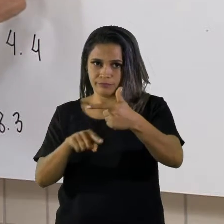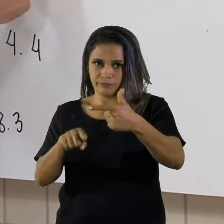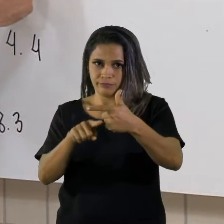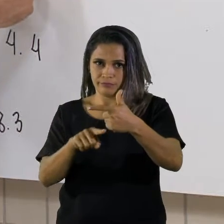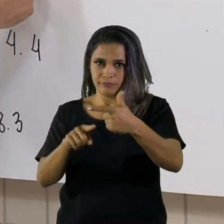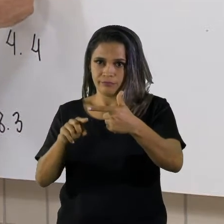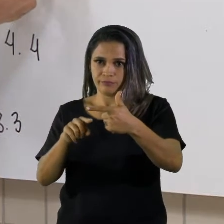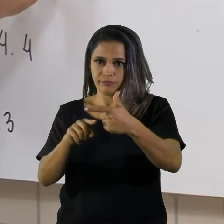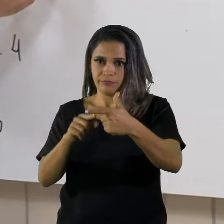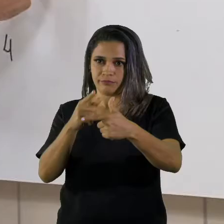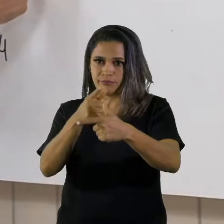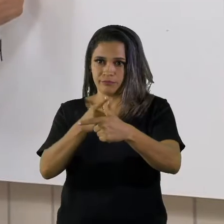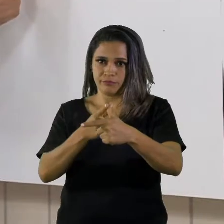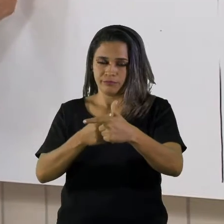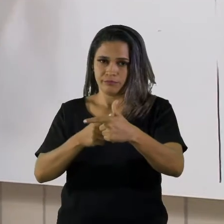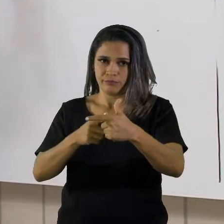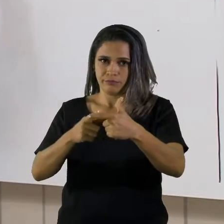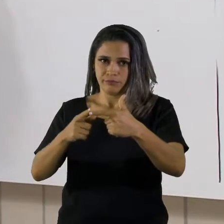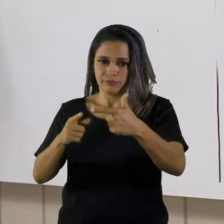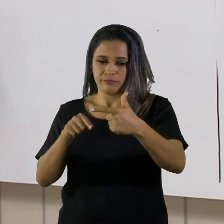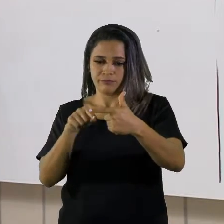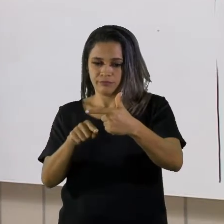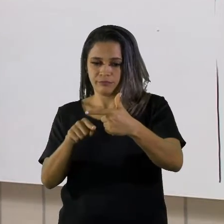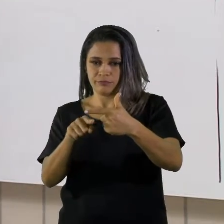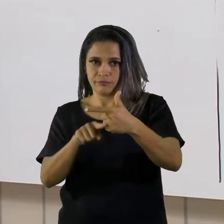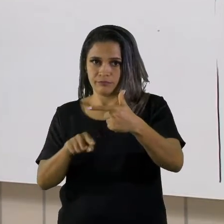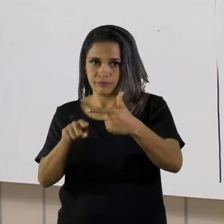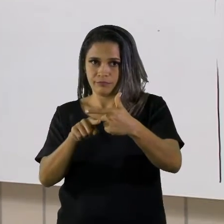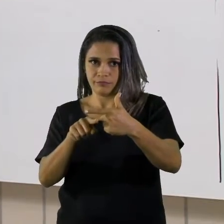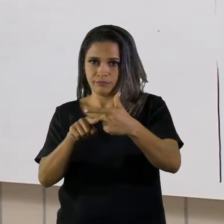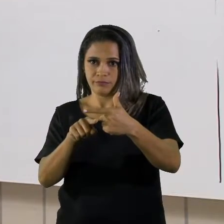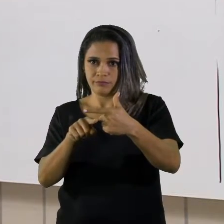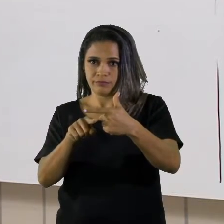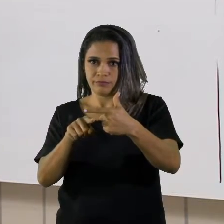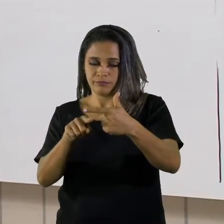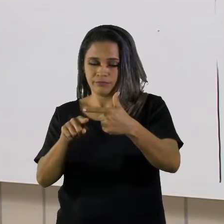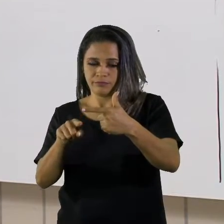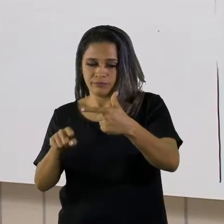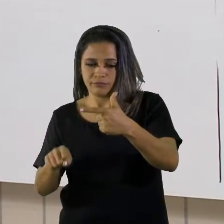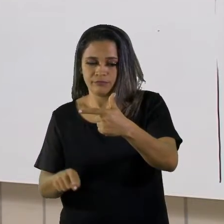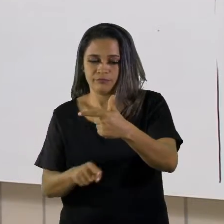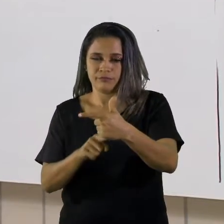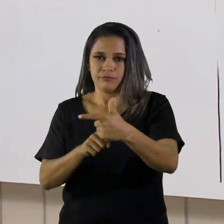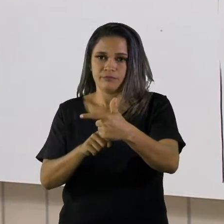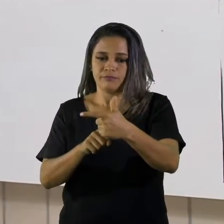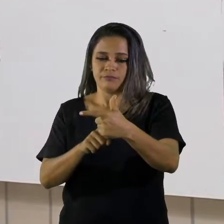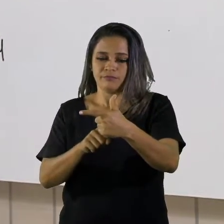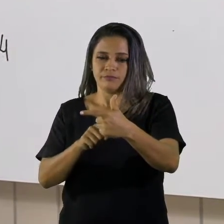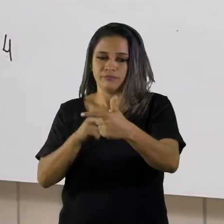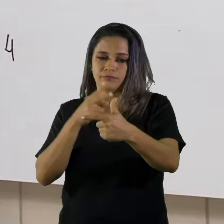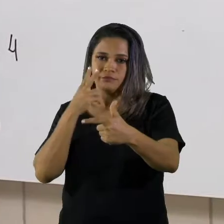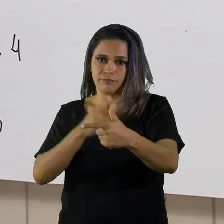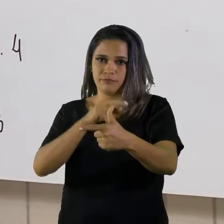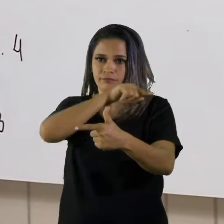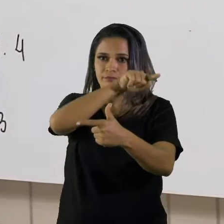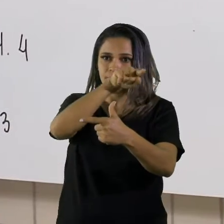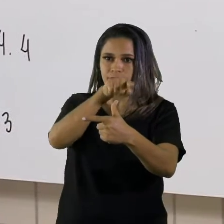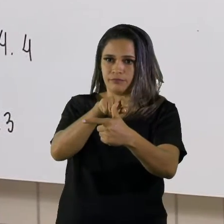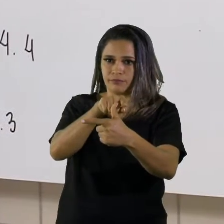nós fizemos aqui, ó, divisor multiplicado pelo quociente, você encontra o dividendo. Essa relação vai ser importante